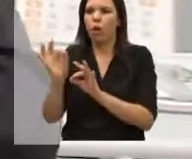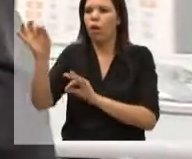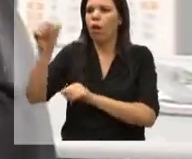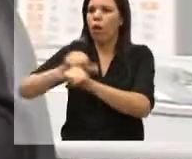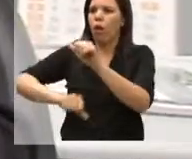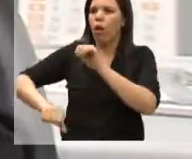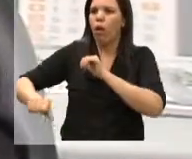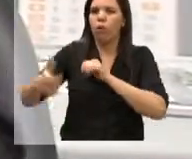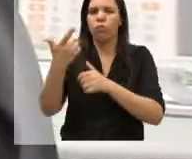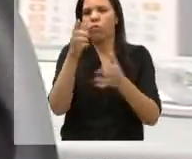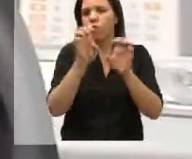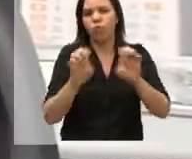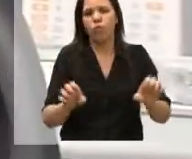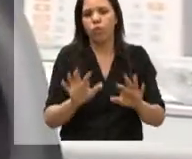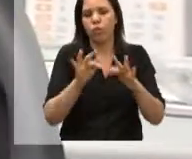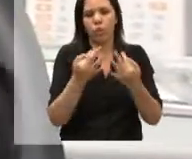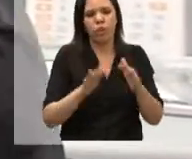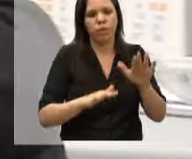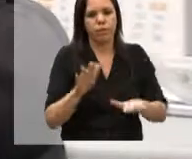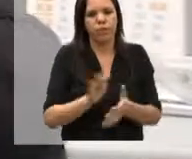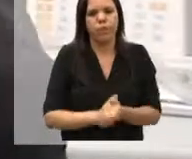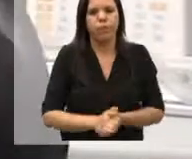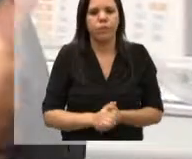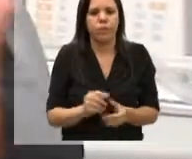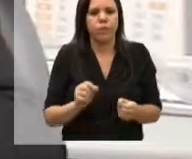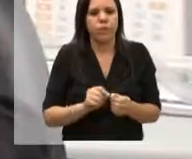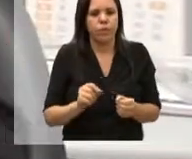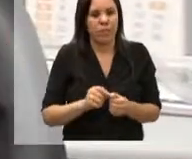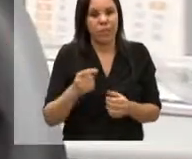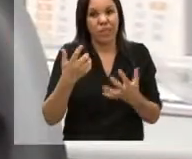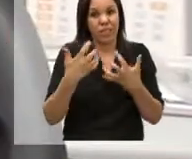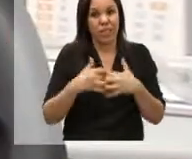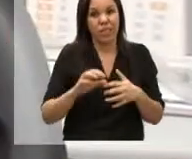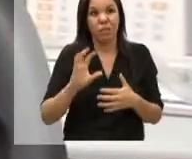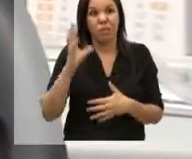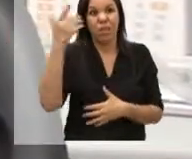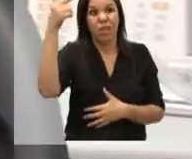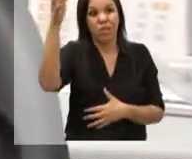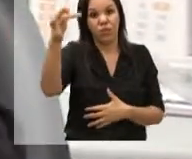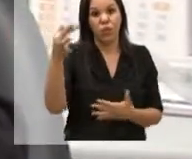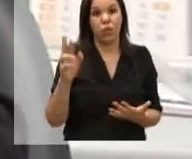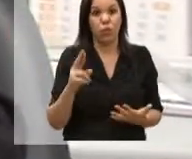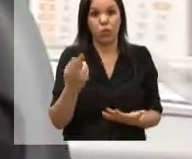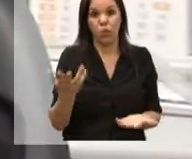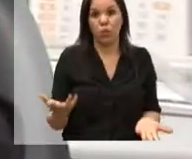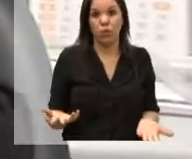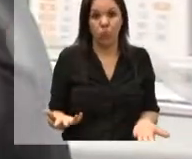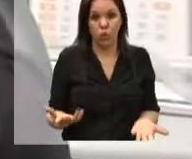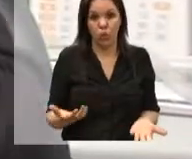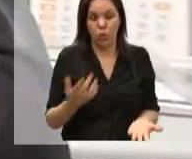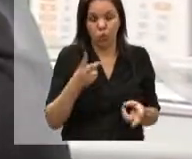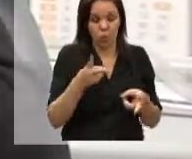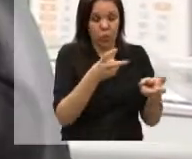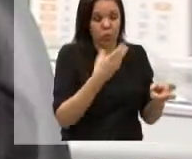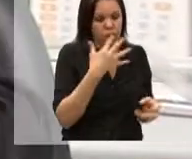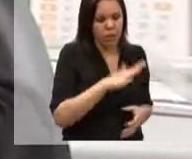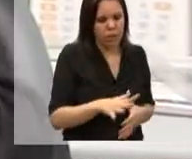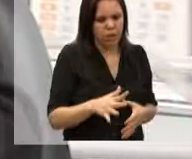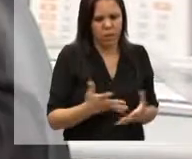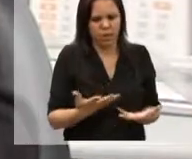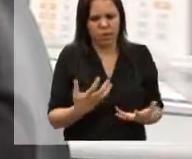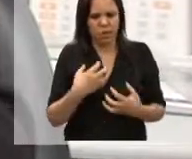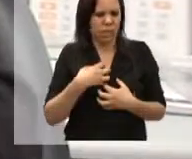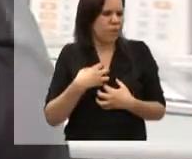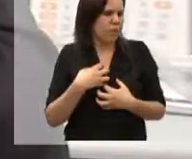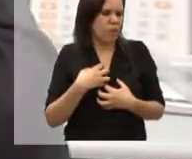essa desestruturação familiar faz com que vá refletir tudo isso lá na frente. Então nós vemos crianças completamente, às